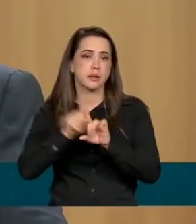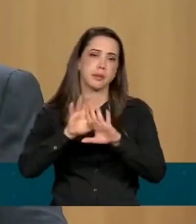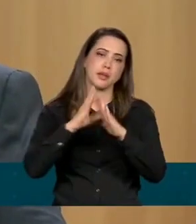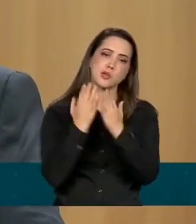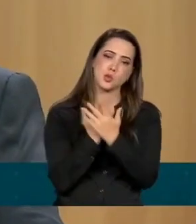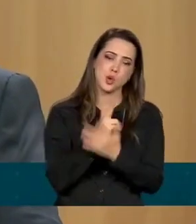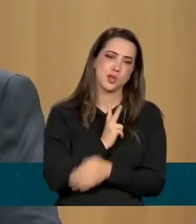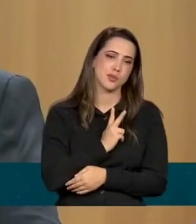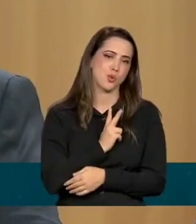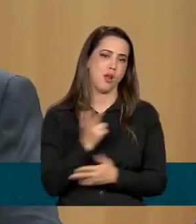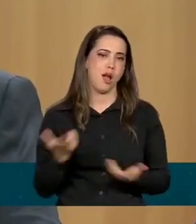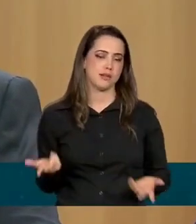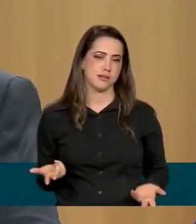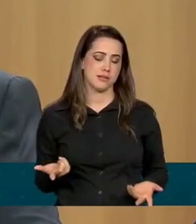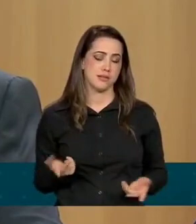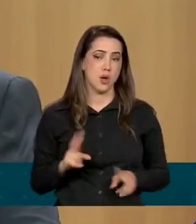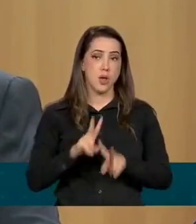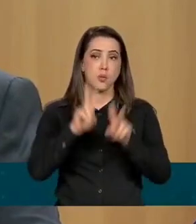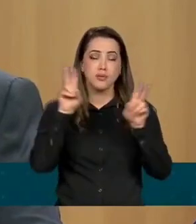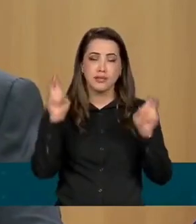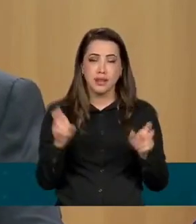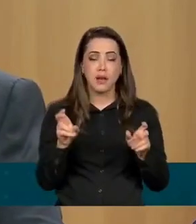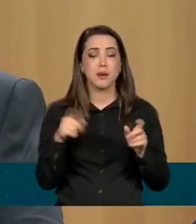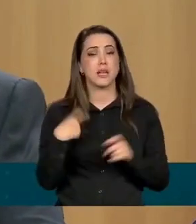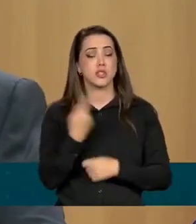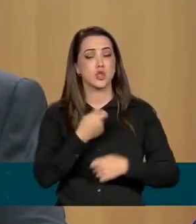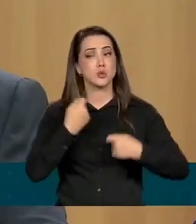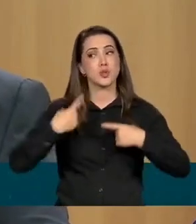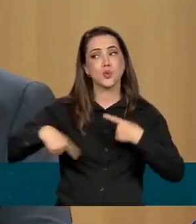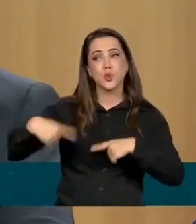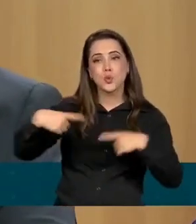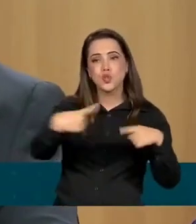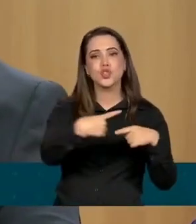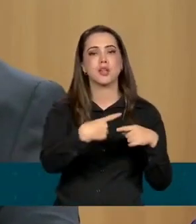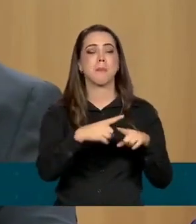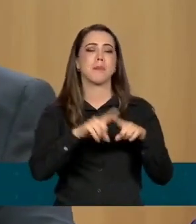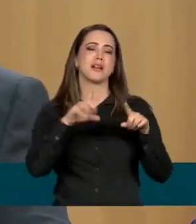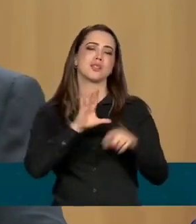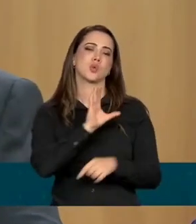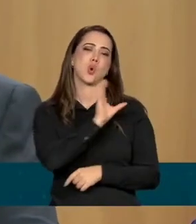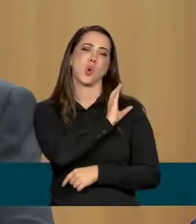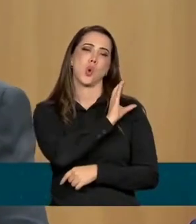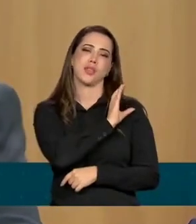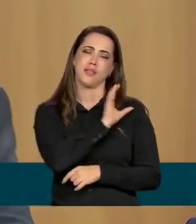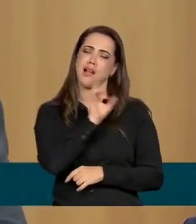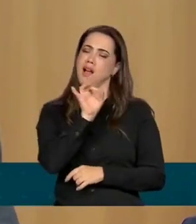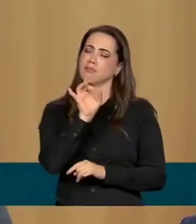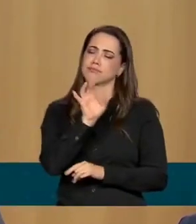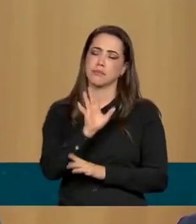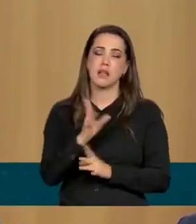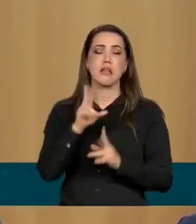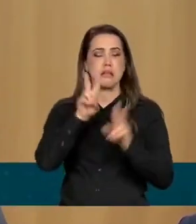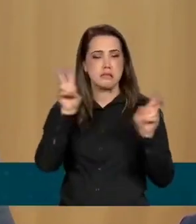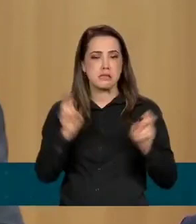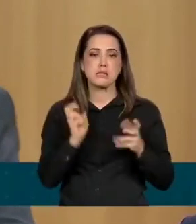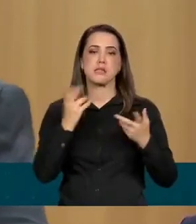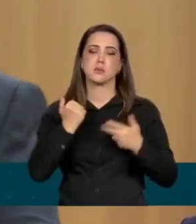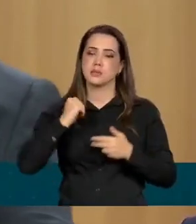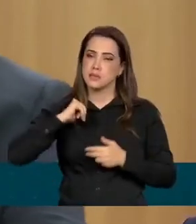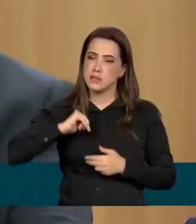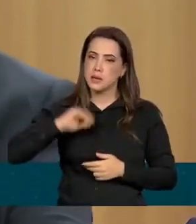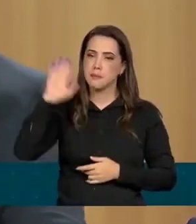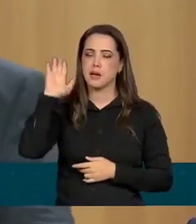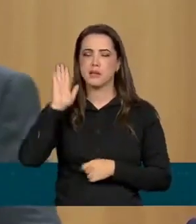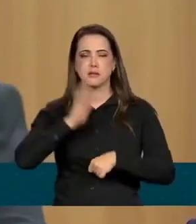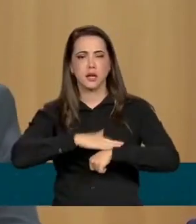privadas. Então, se trata mais de uma coordenação de um debate em relação a esses temas que aí sim são mais